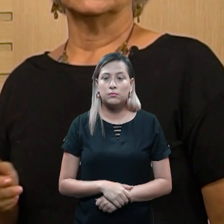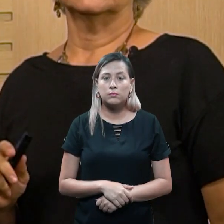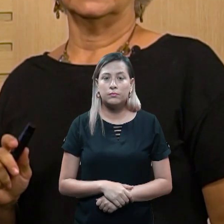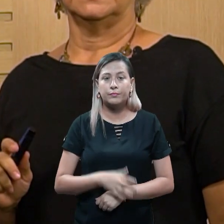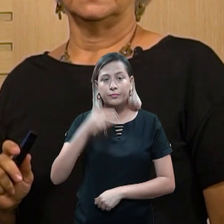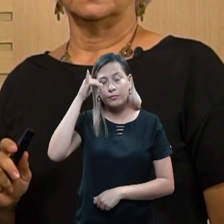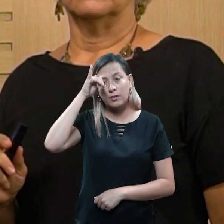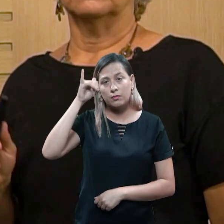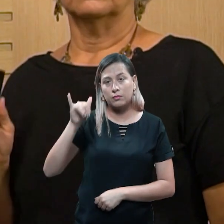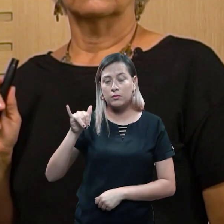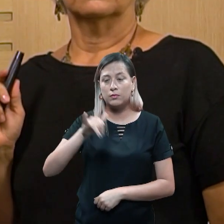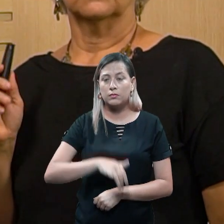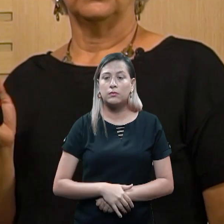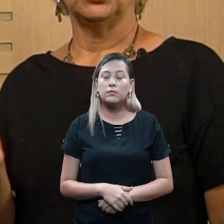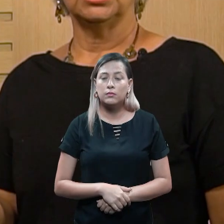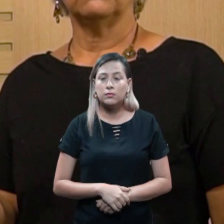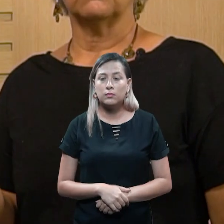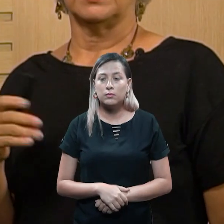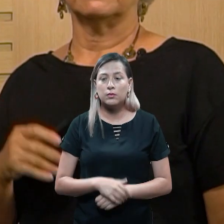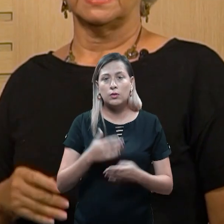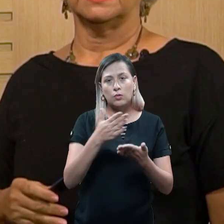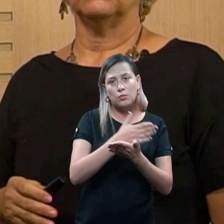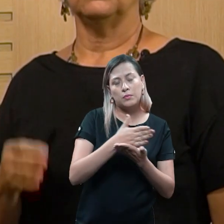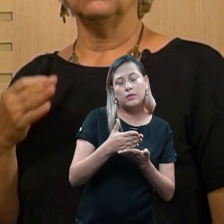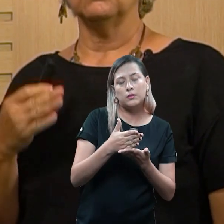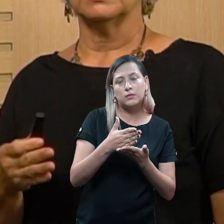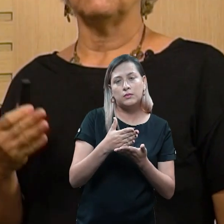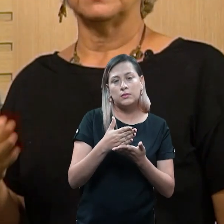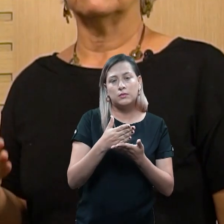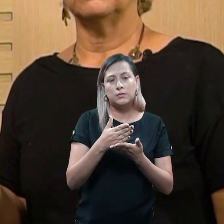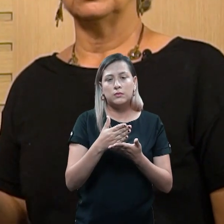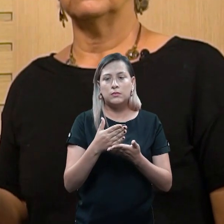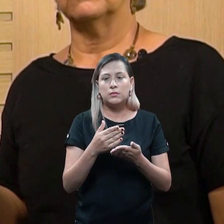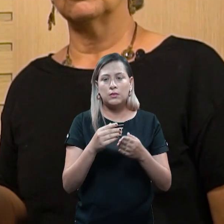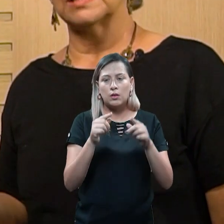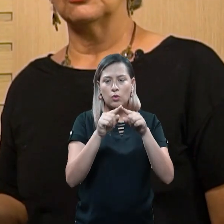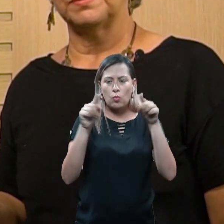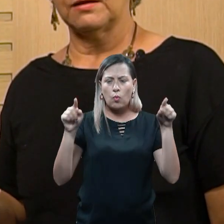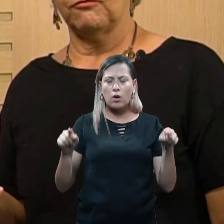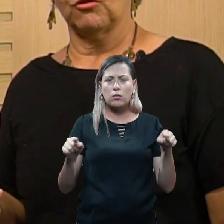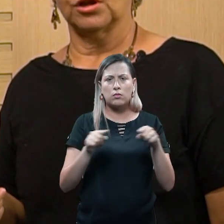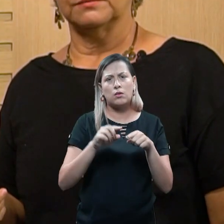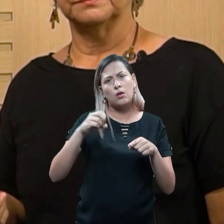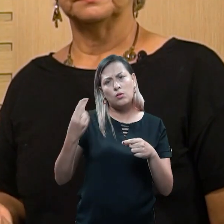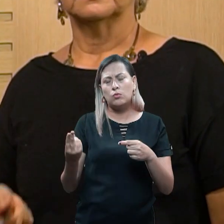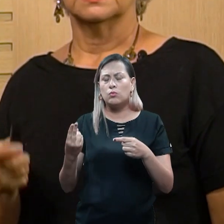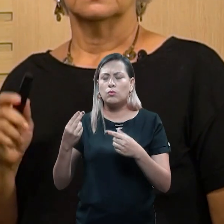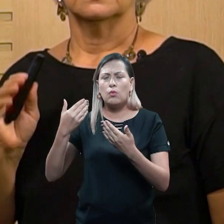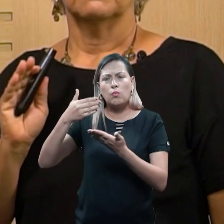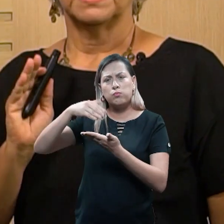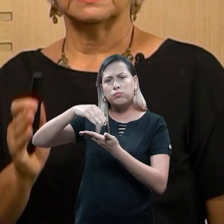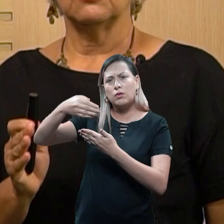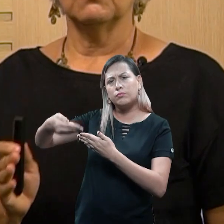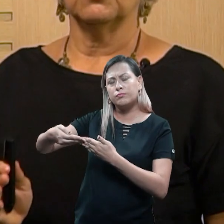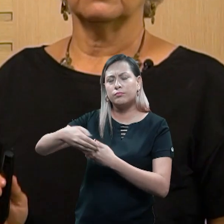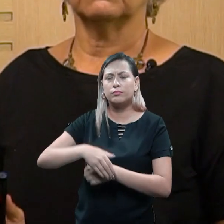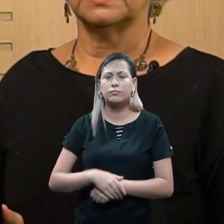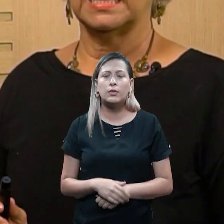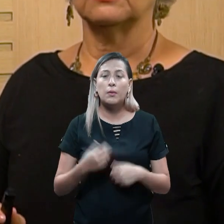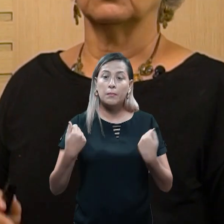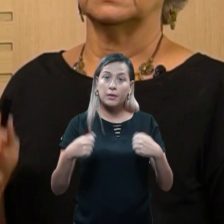Evite fazer o início quadrado e nunca faça o início voltado para fora. Para ter